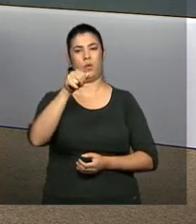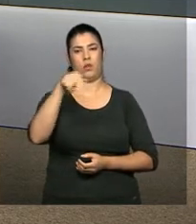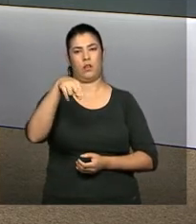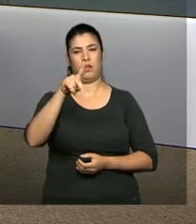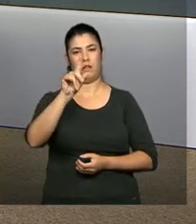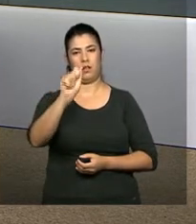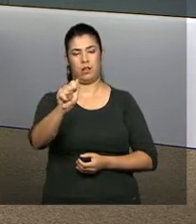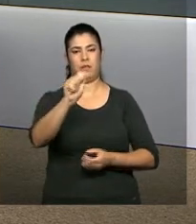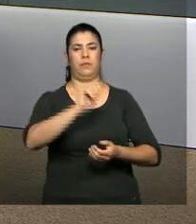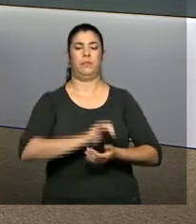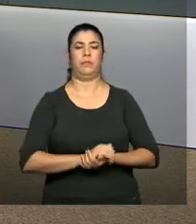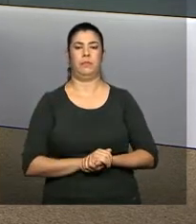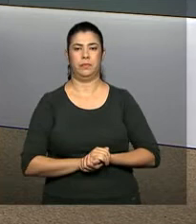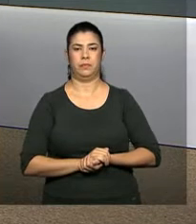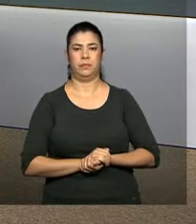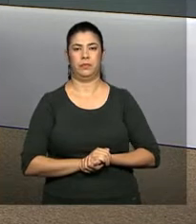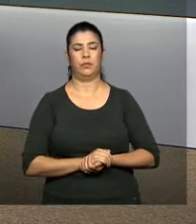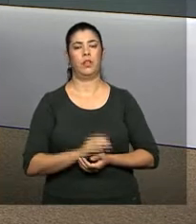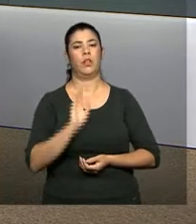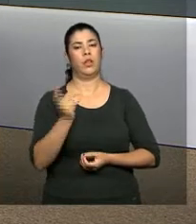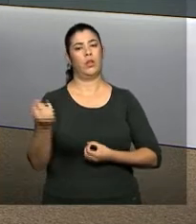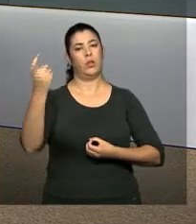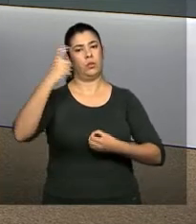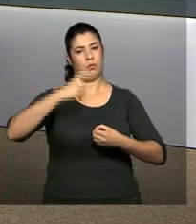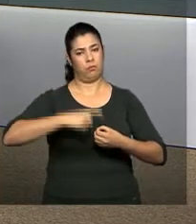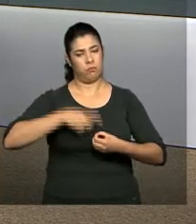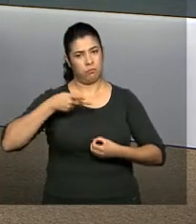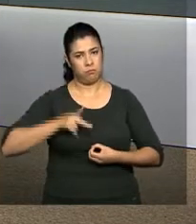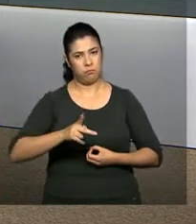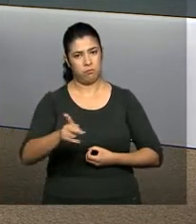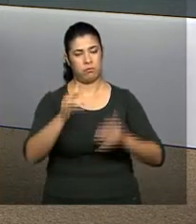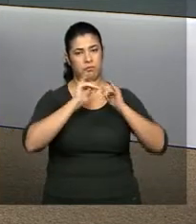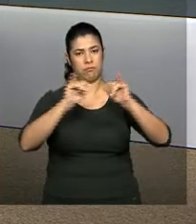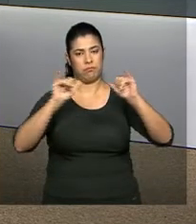do Adolescente, o CONANDA. E nós podemos voltar a qualquer